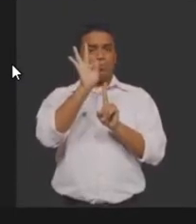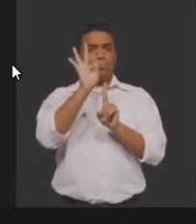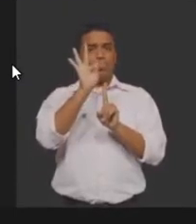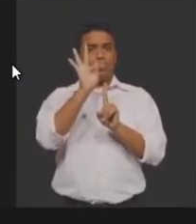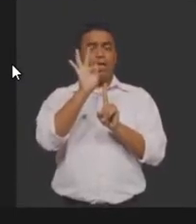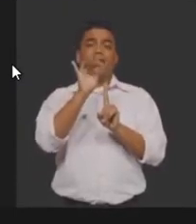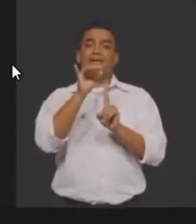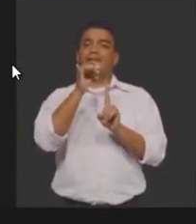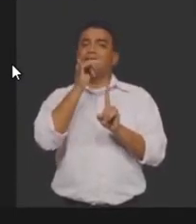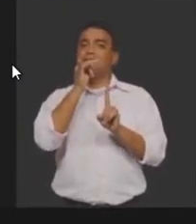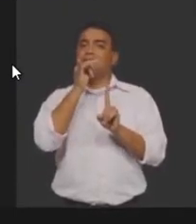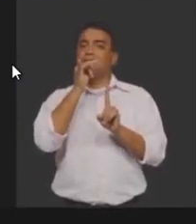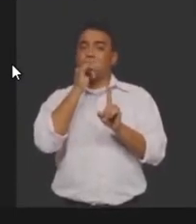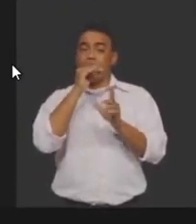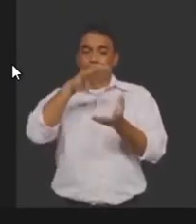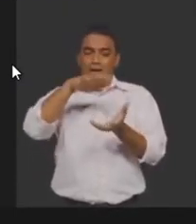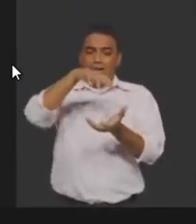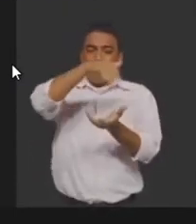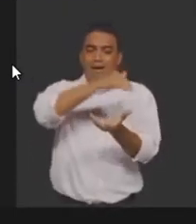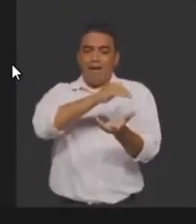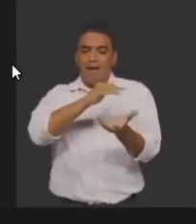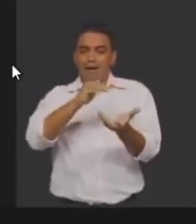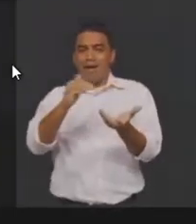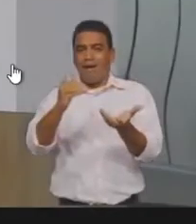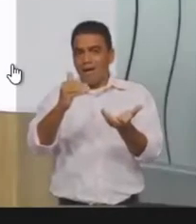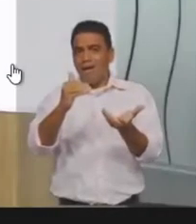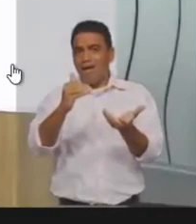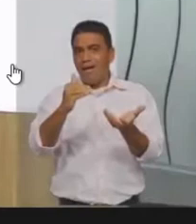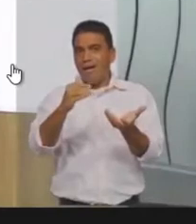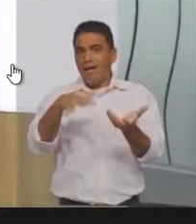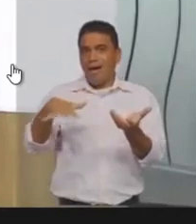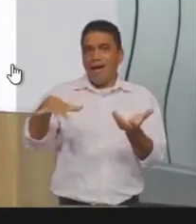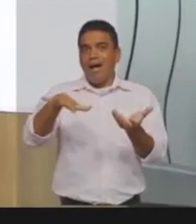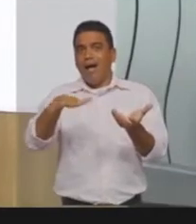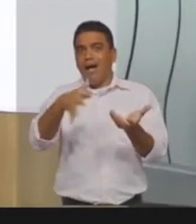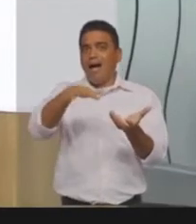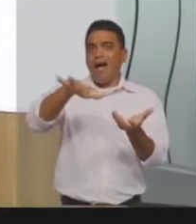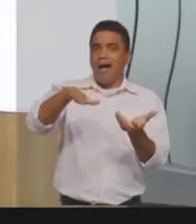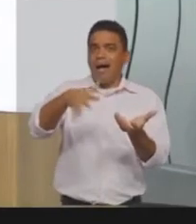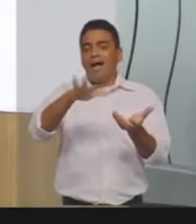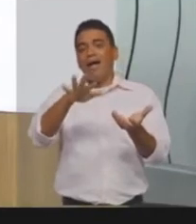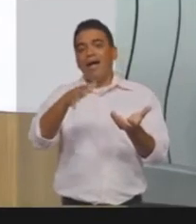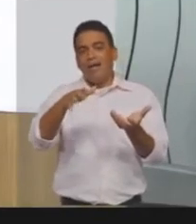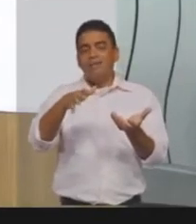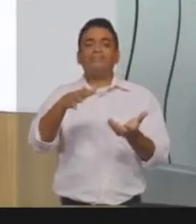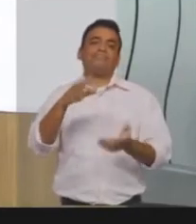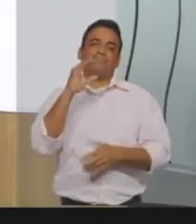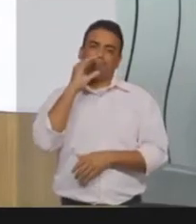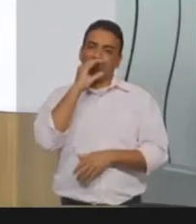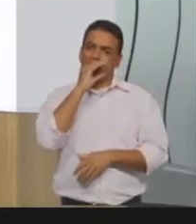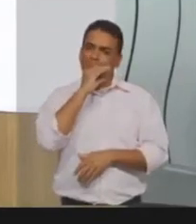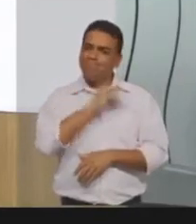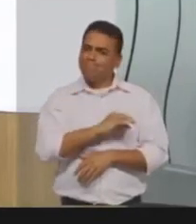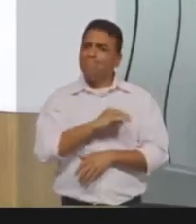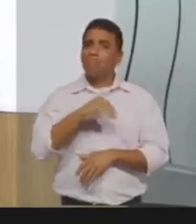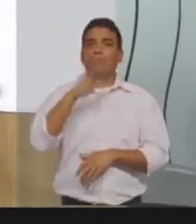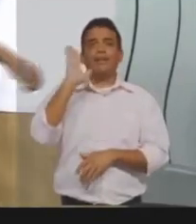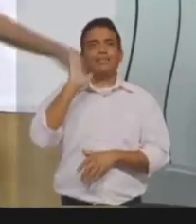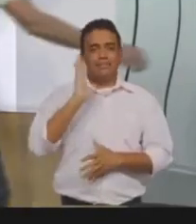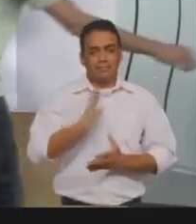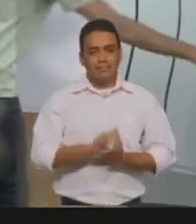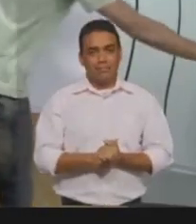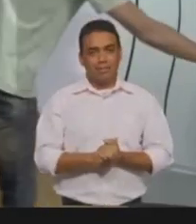próximo da linha do Equador, a tendência é essas correntes oceânicas serem mais quentes. Vamos pensar aqui rapidamente aqui no flip chart